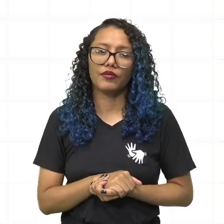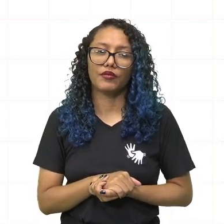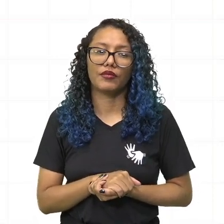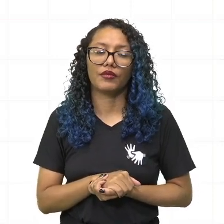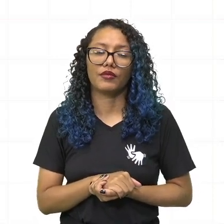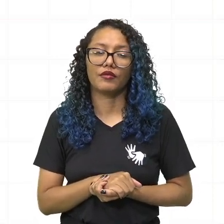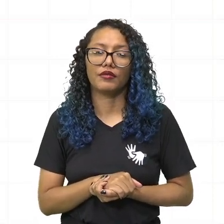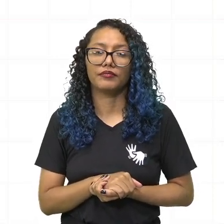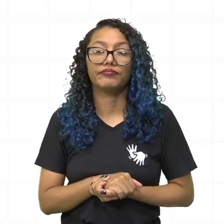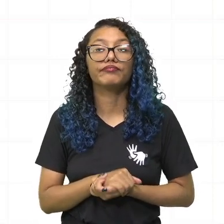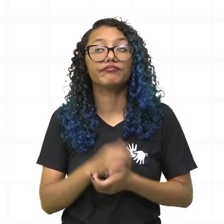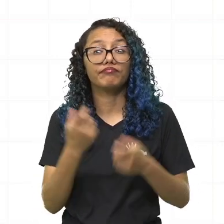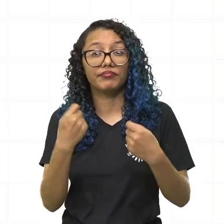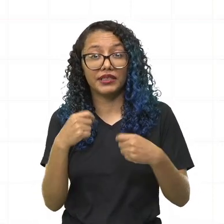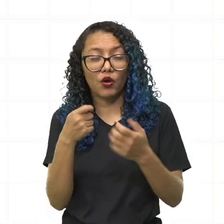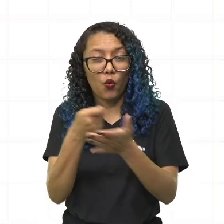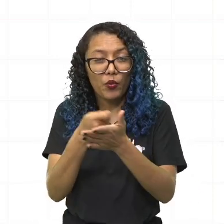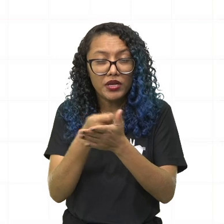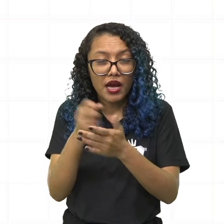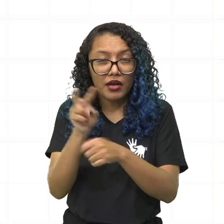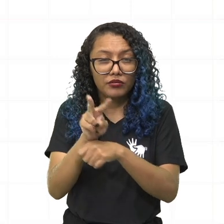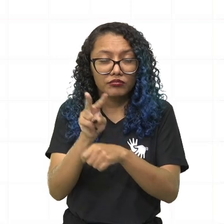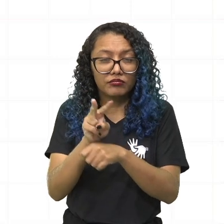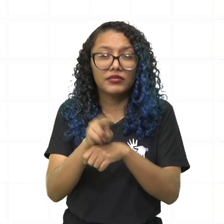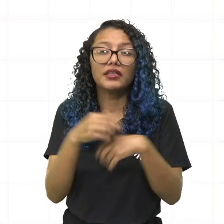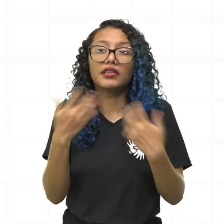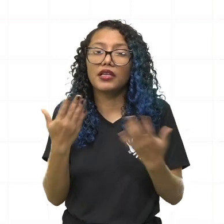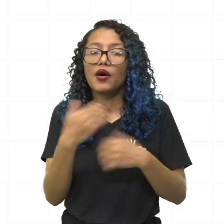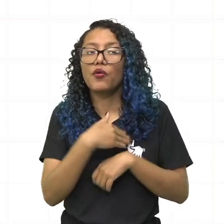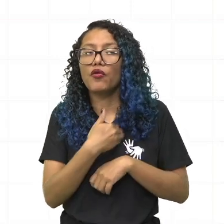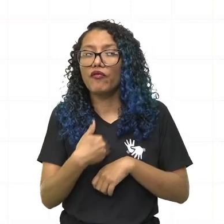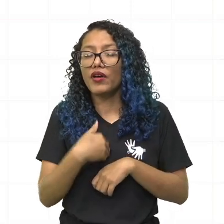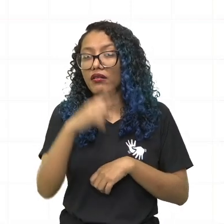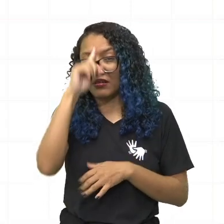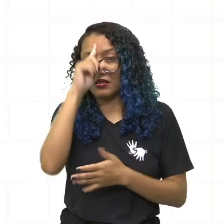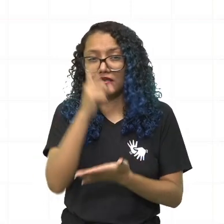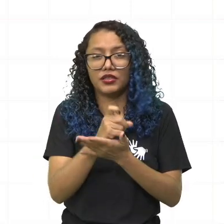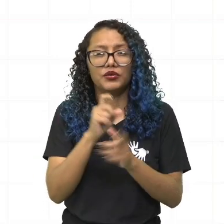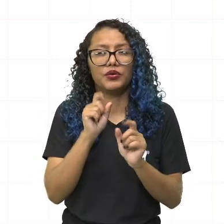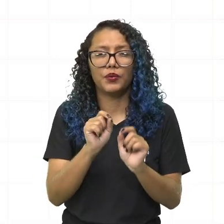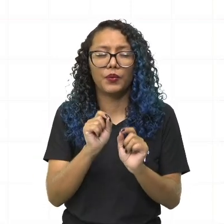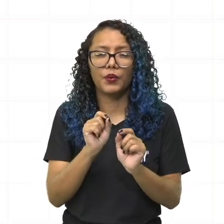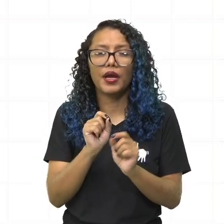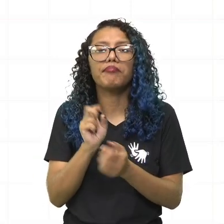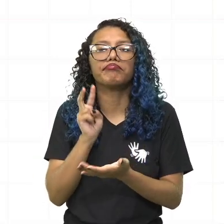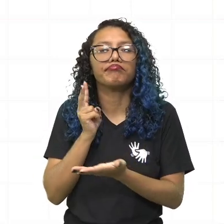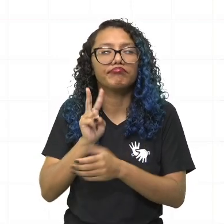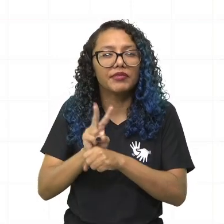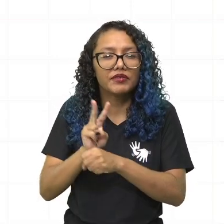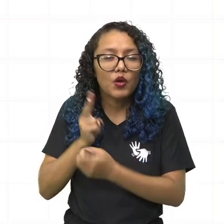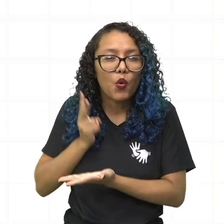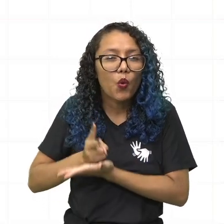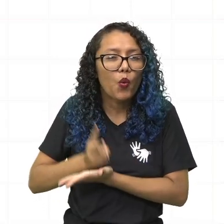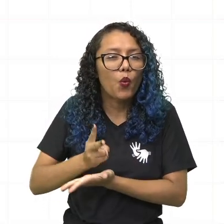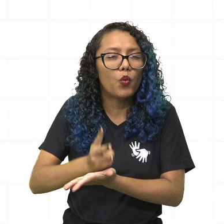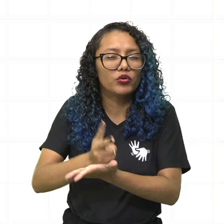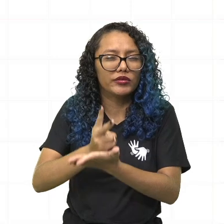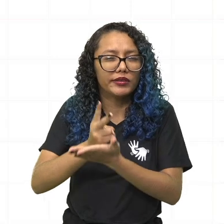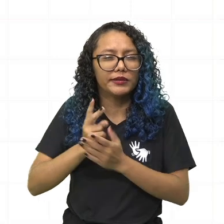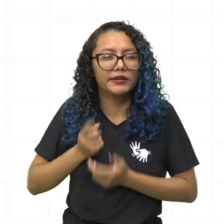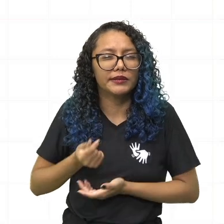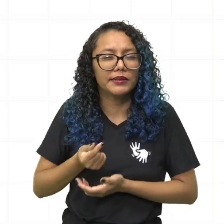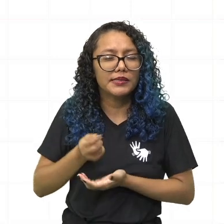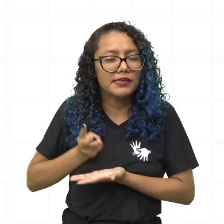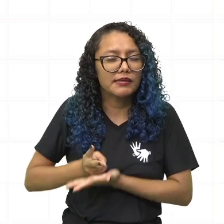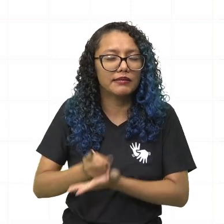sociedade de preservação, então os governos acabam definindo ali que aquela área é de preservação permanente, né? Não pode